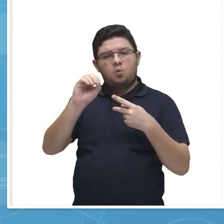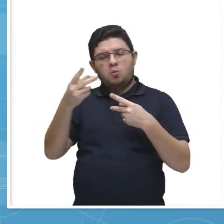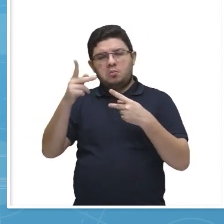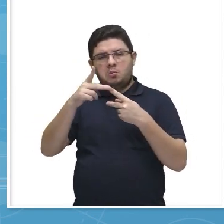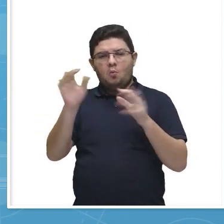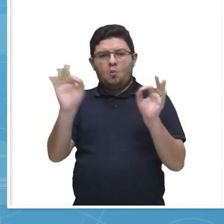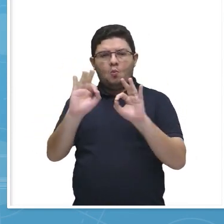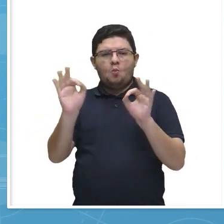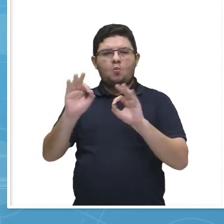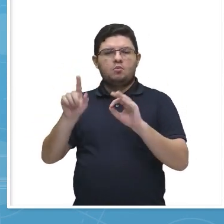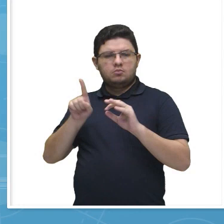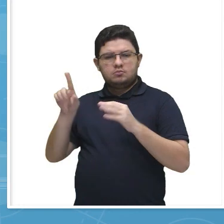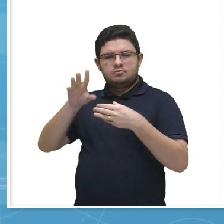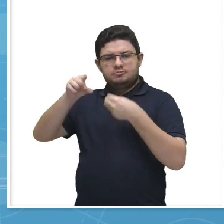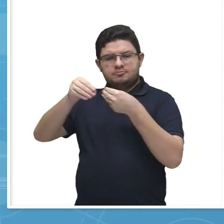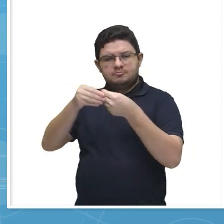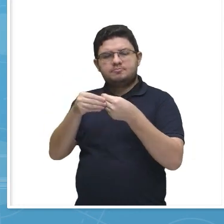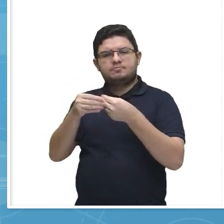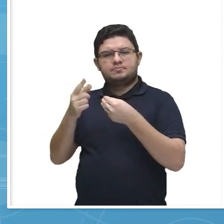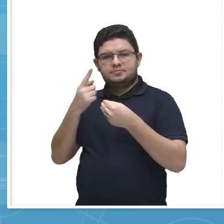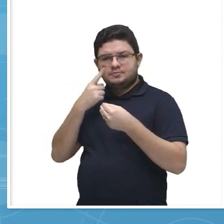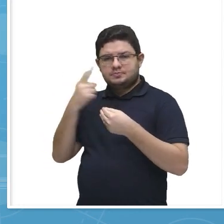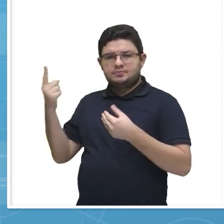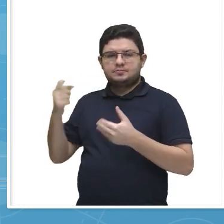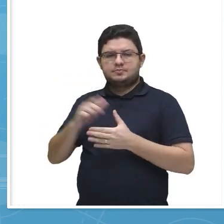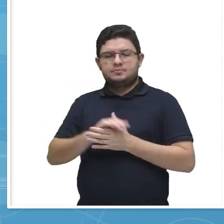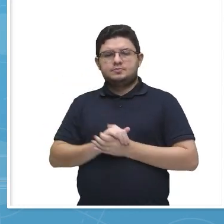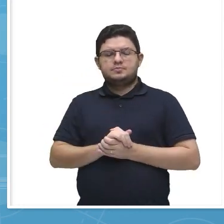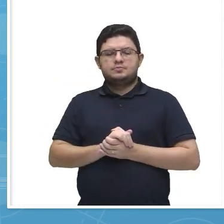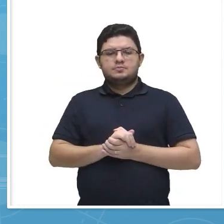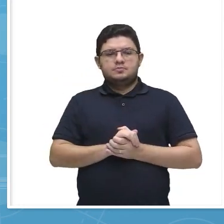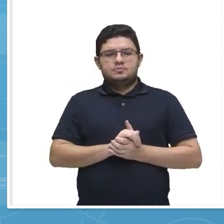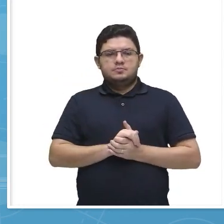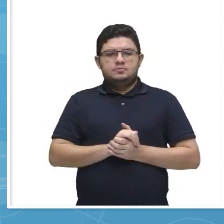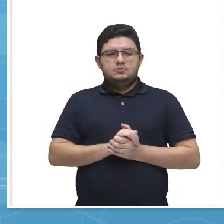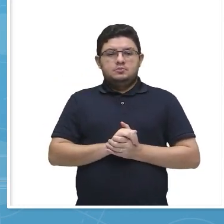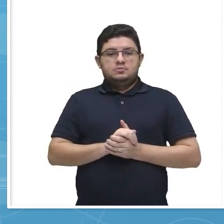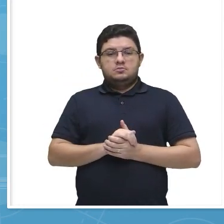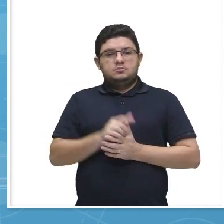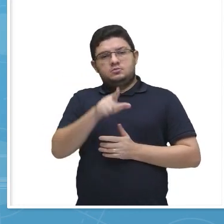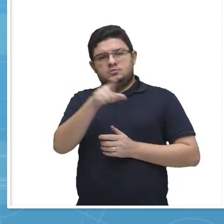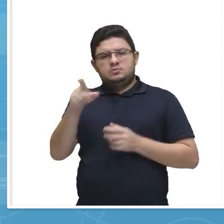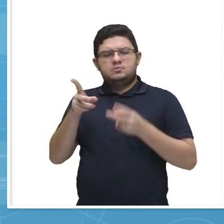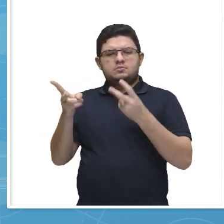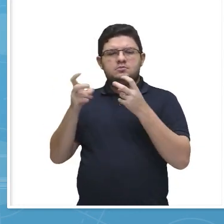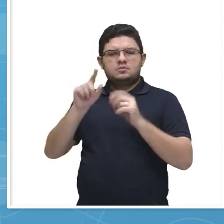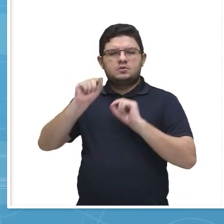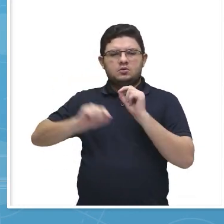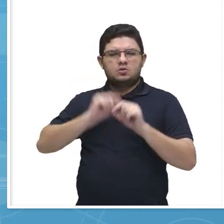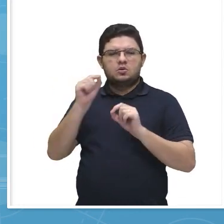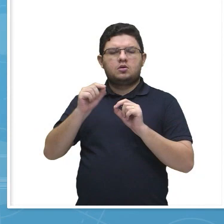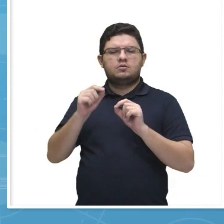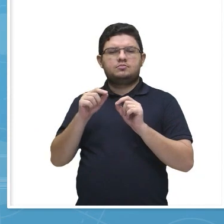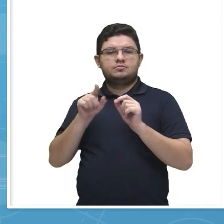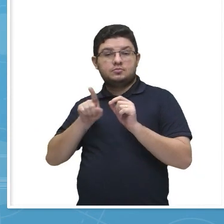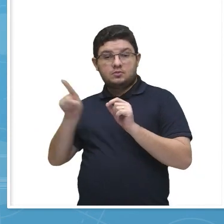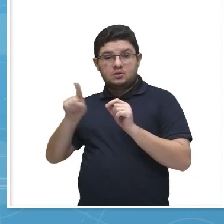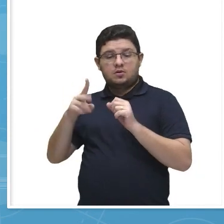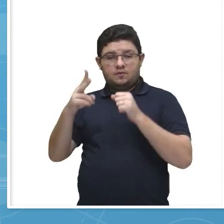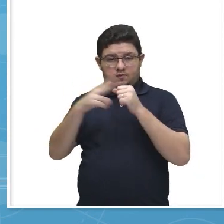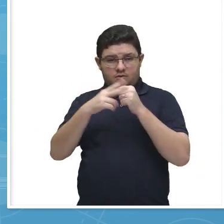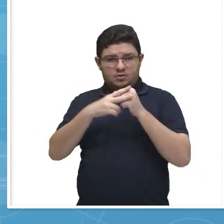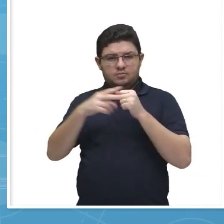indireto, fazemos a pergunta ao verbo com e sem preposição. Então, perceba que é aquele verbo que vai pedir dois complementos. Prefiro